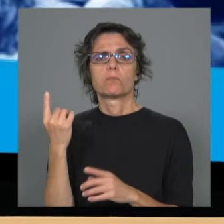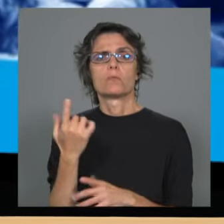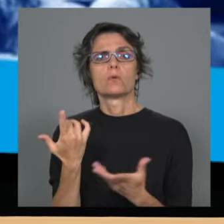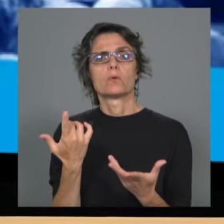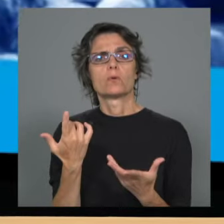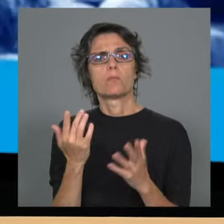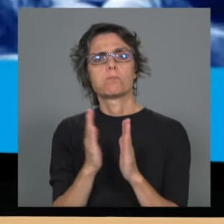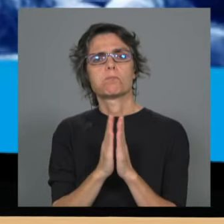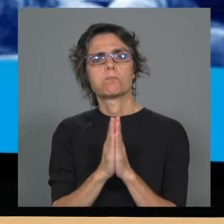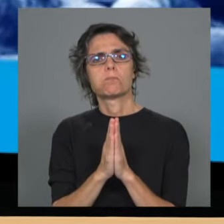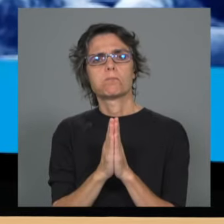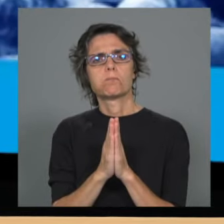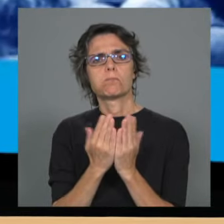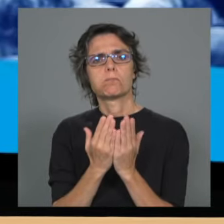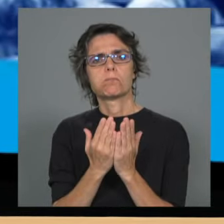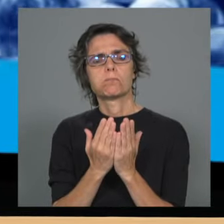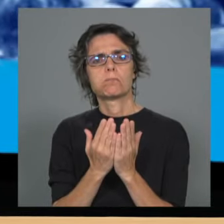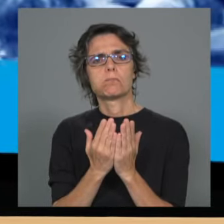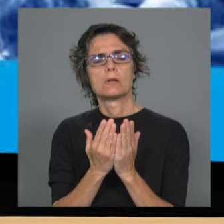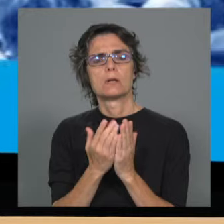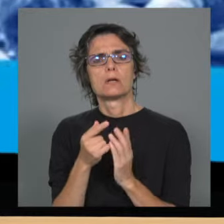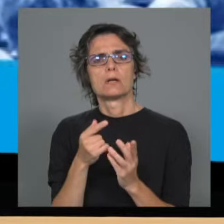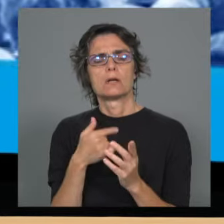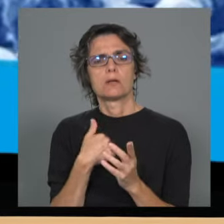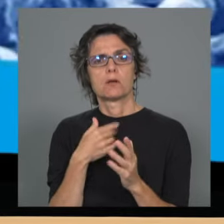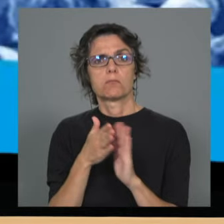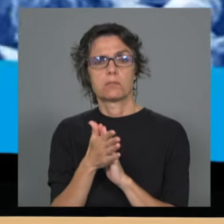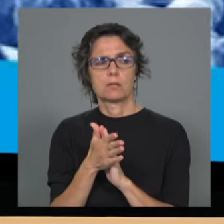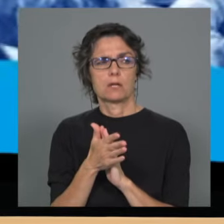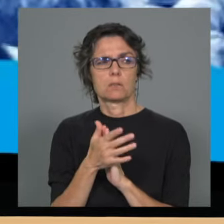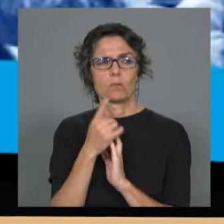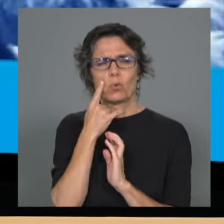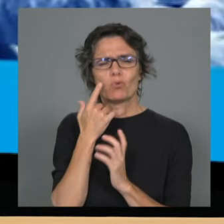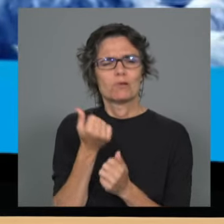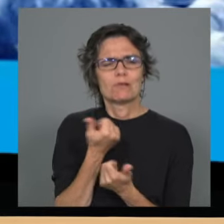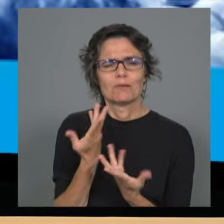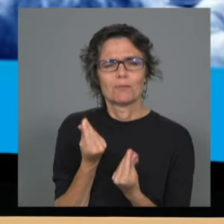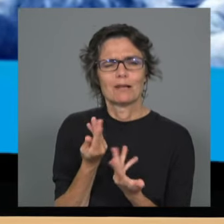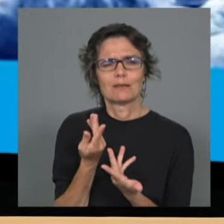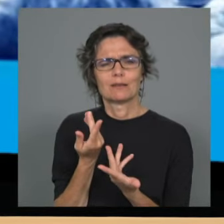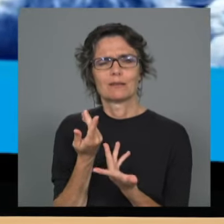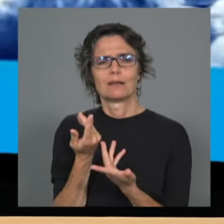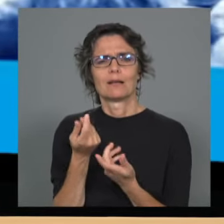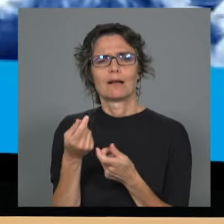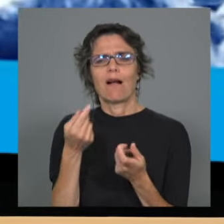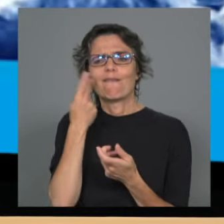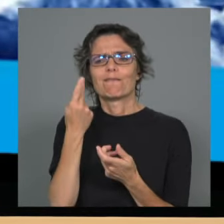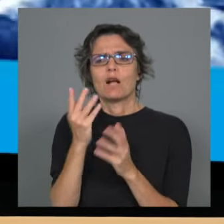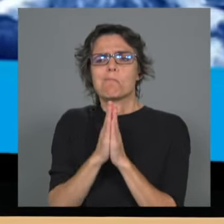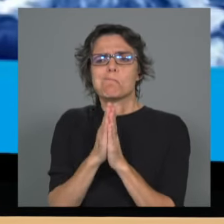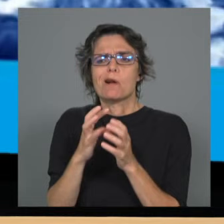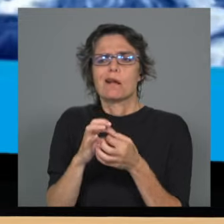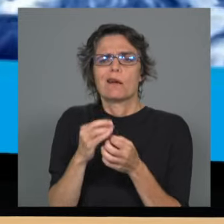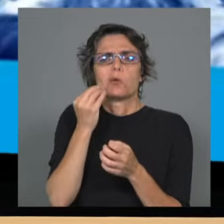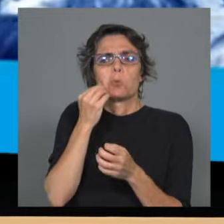instituto religioso, porque eu sou muito sincero, eu não sabia muito bem estas dinâmicas da vida religiosa, nem coisa que se parecesse.